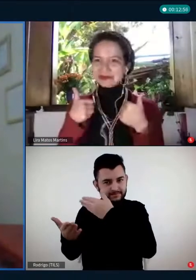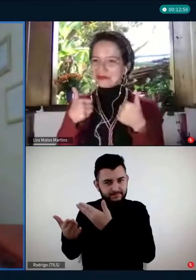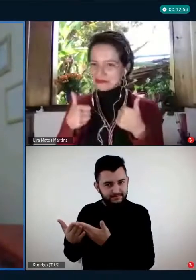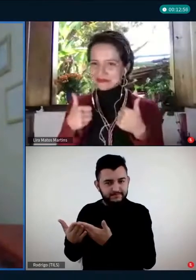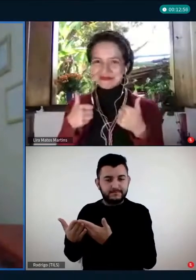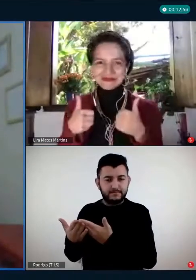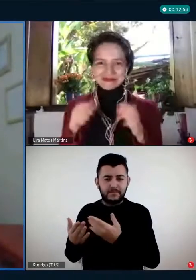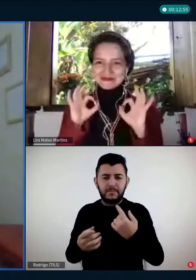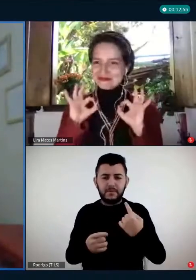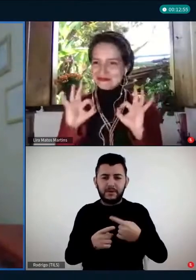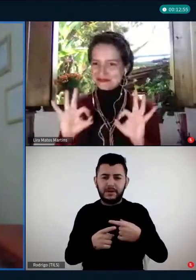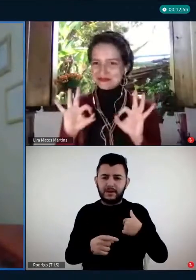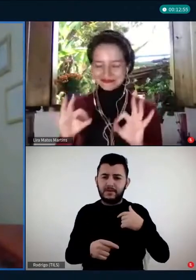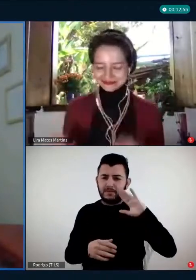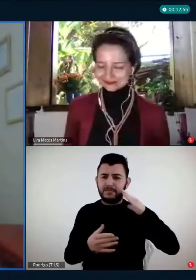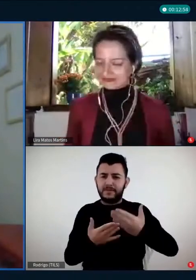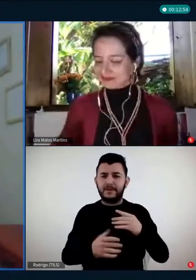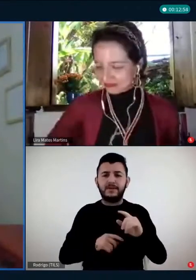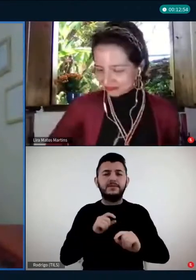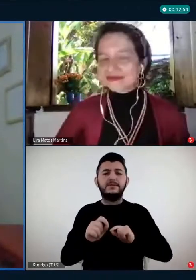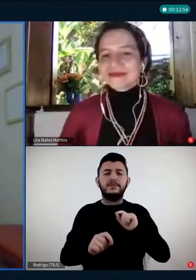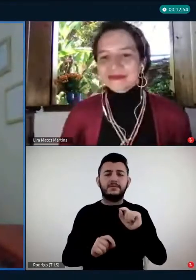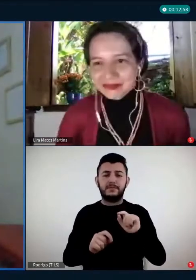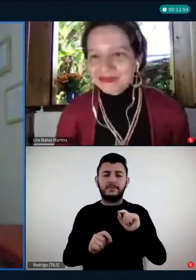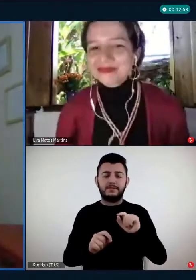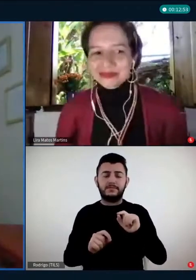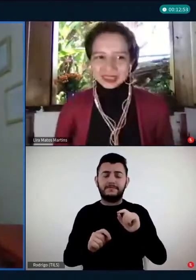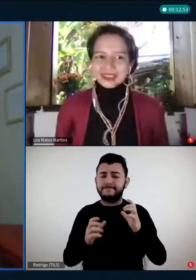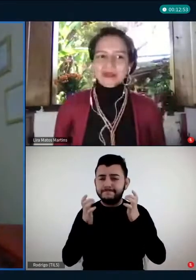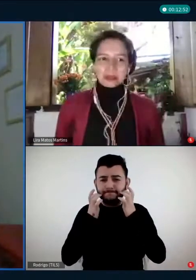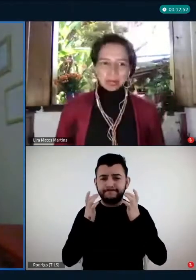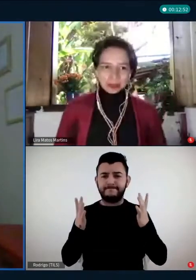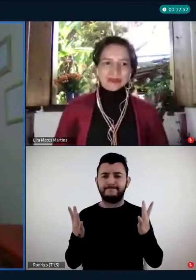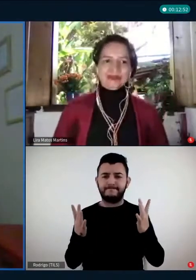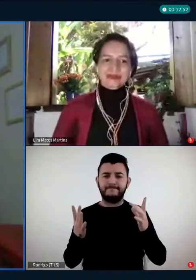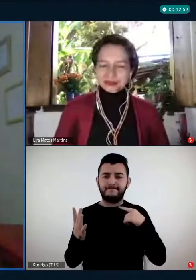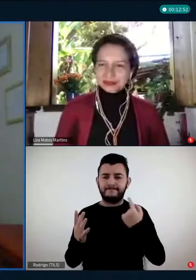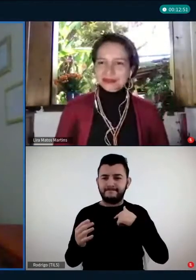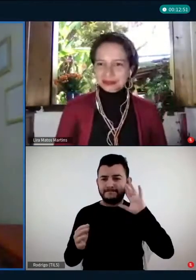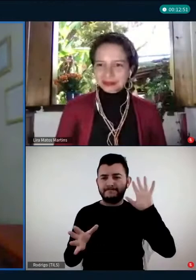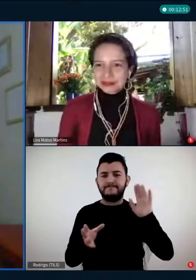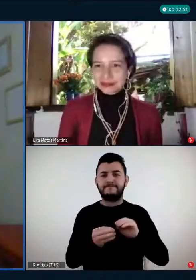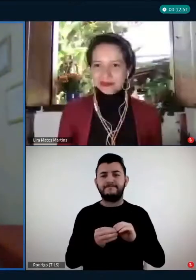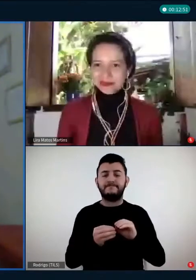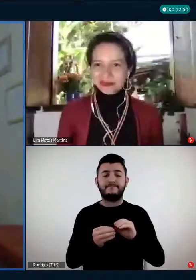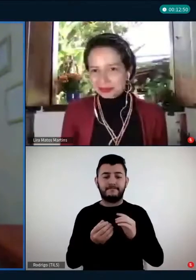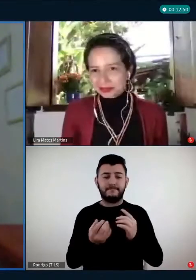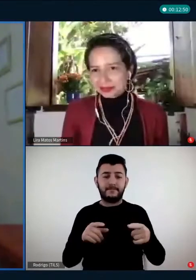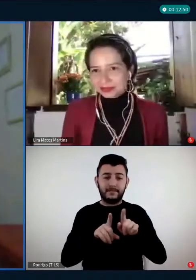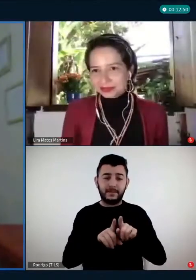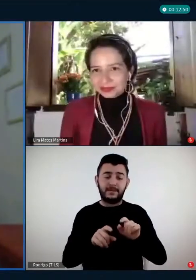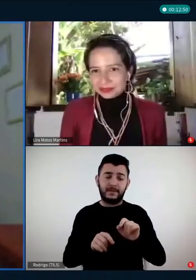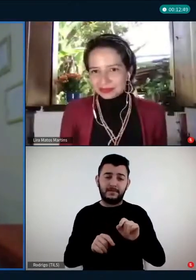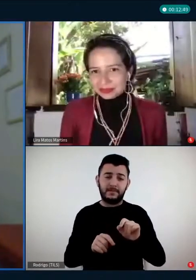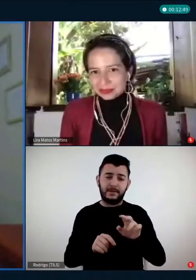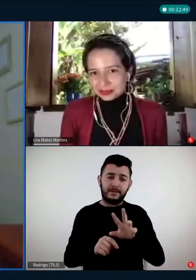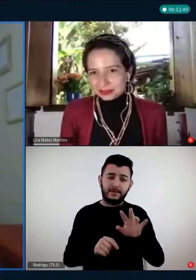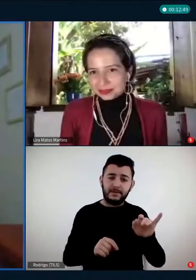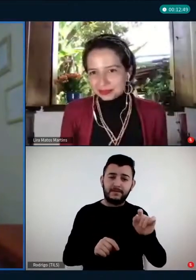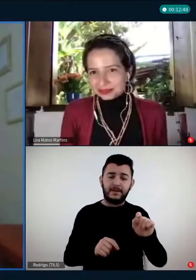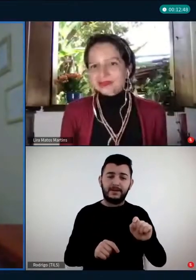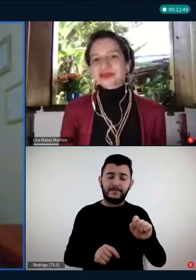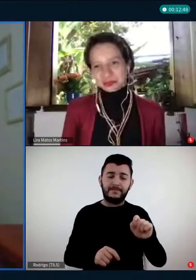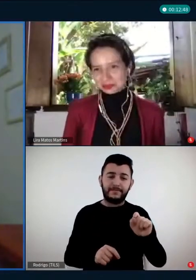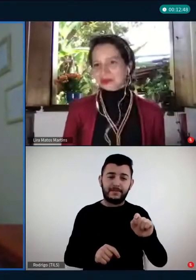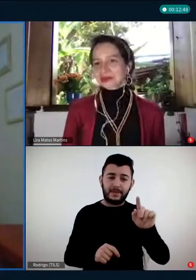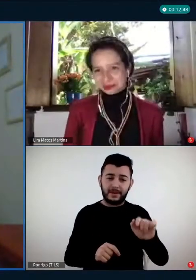Porque aí eu acho que facilita a nossa compreensão e vai até tirar bastante essa recorrência